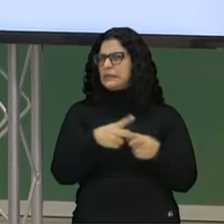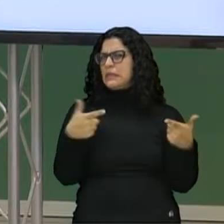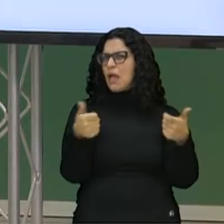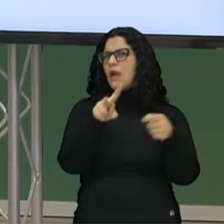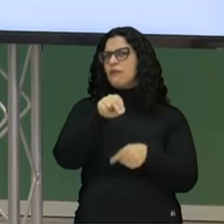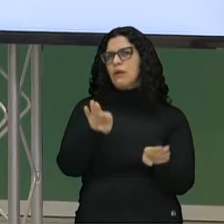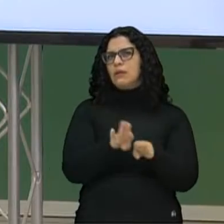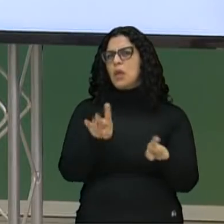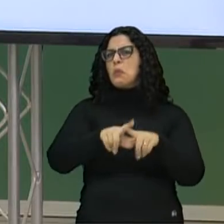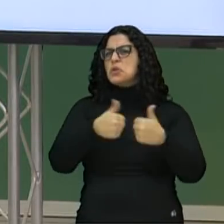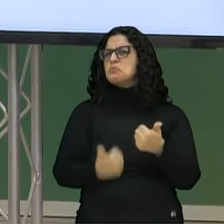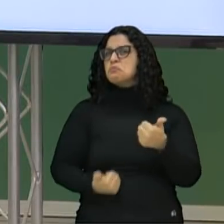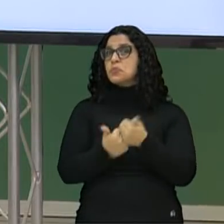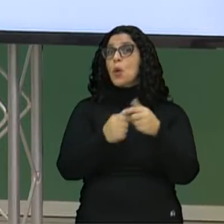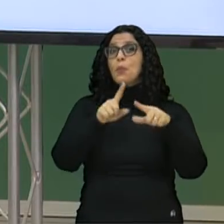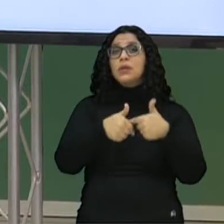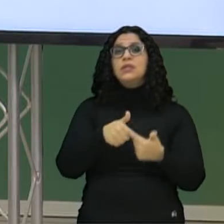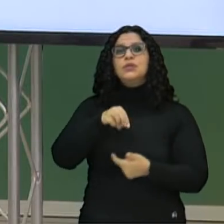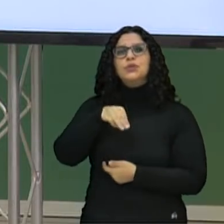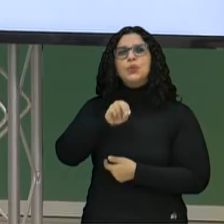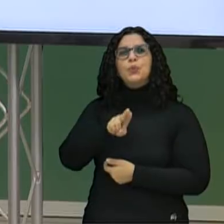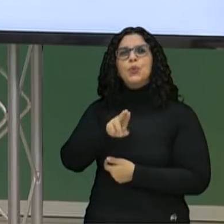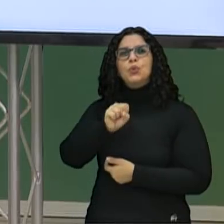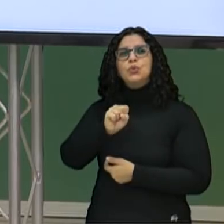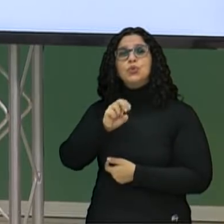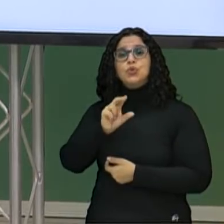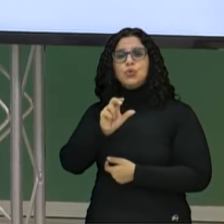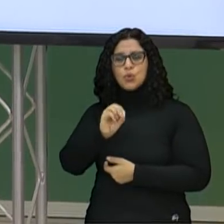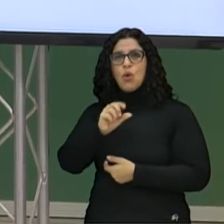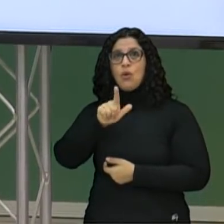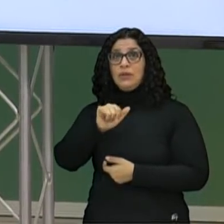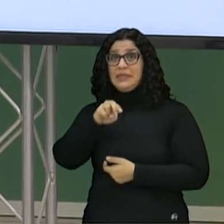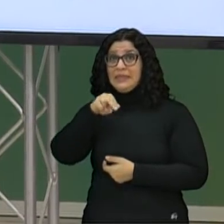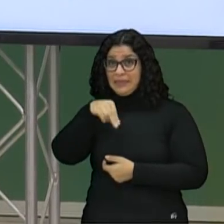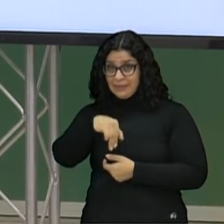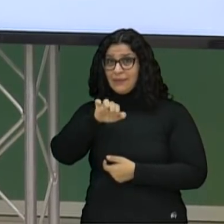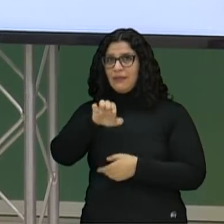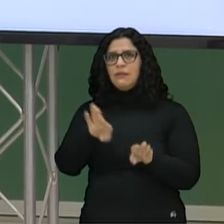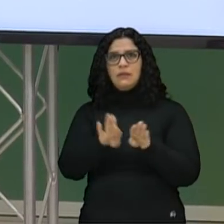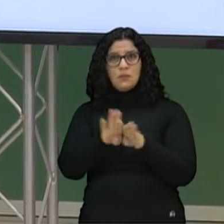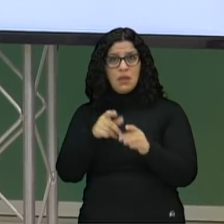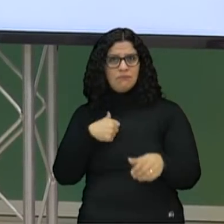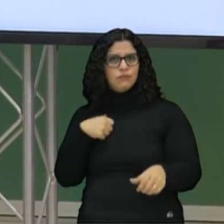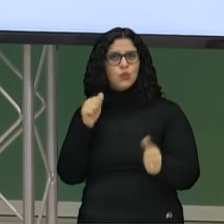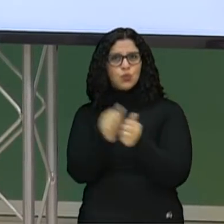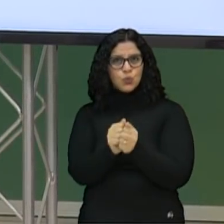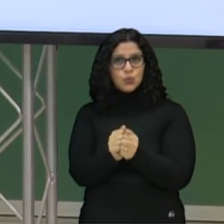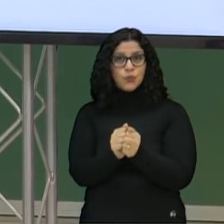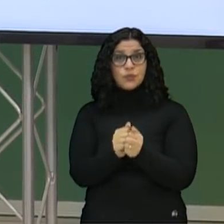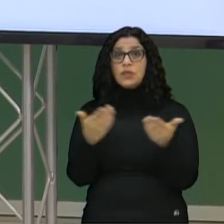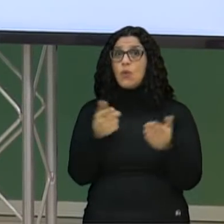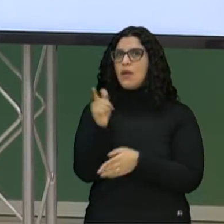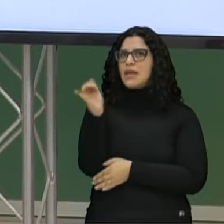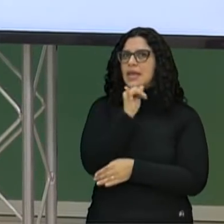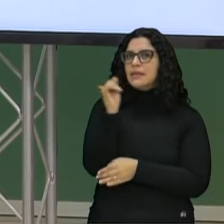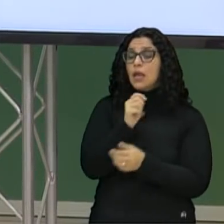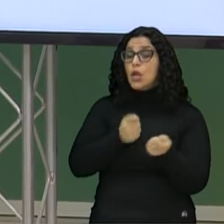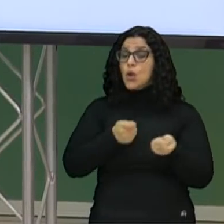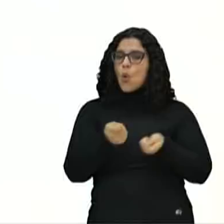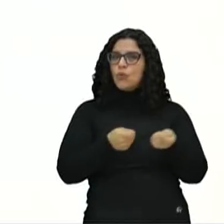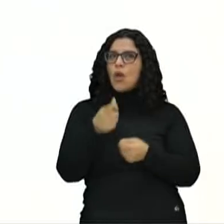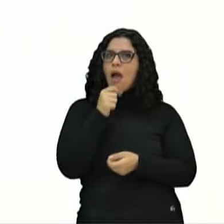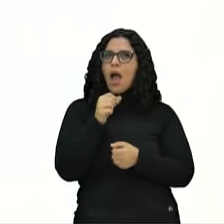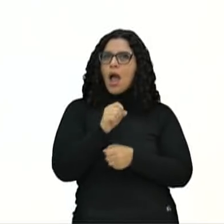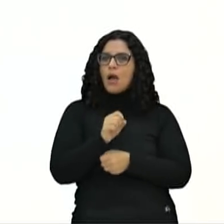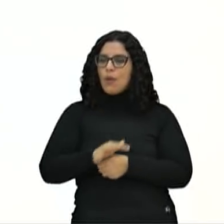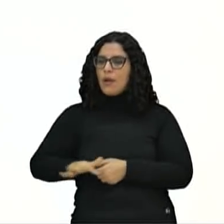guerra. Aí o Mussolini da Itália então entrou junto. A Itália deveria controlar o mar Mediterrâneo, ou seja, invadir